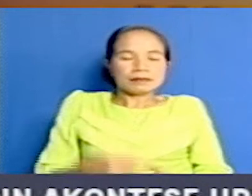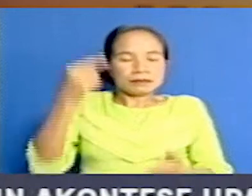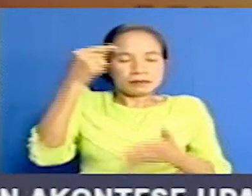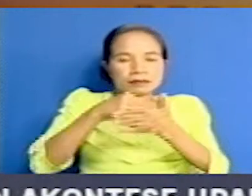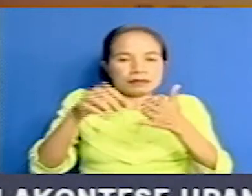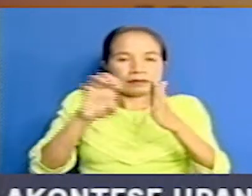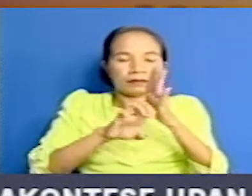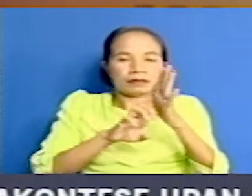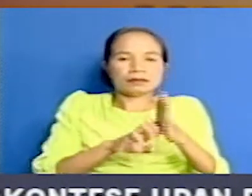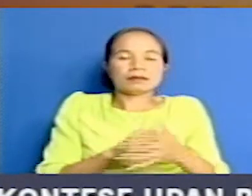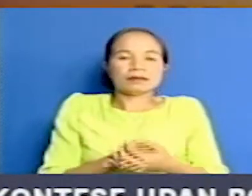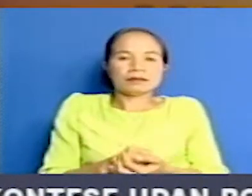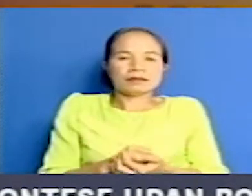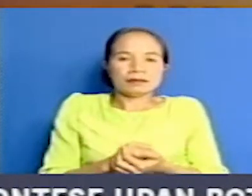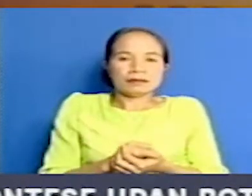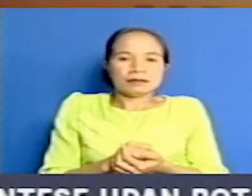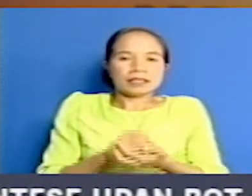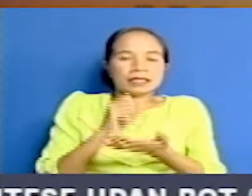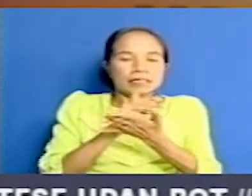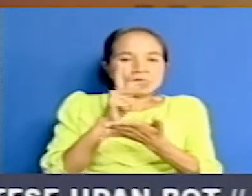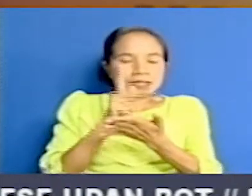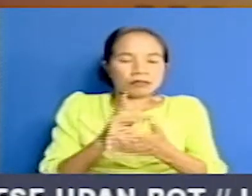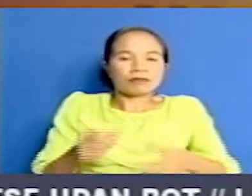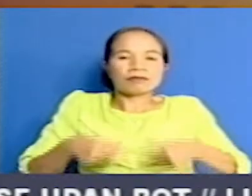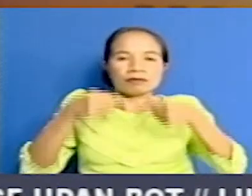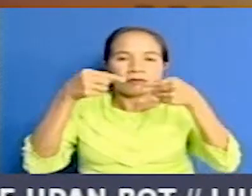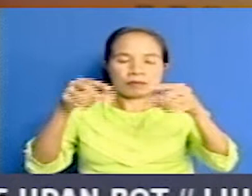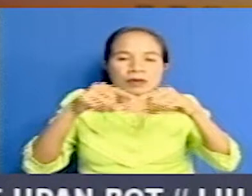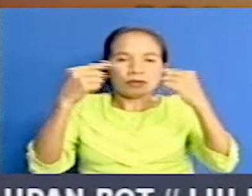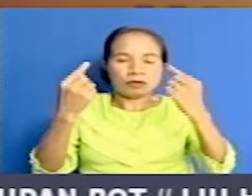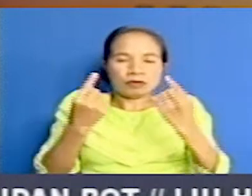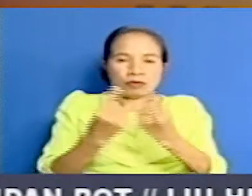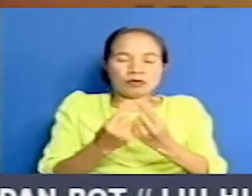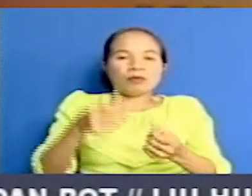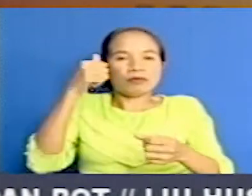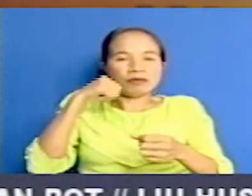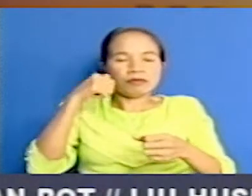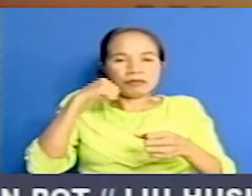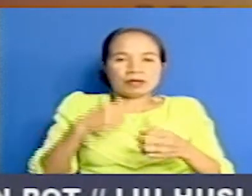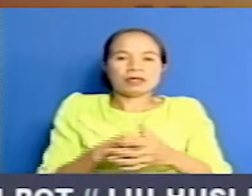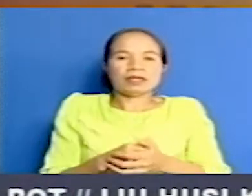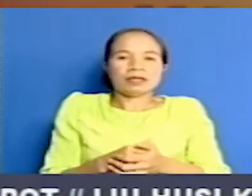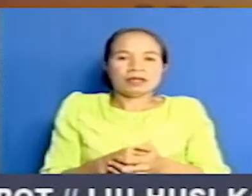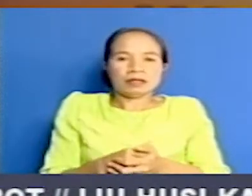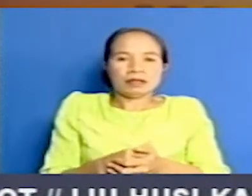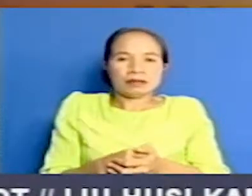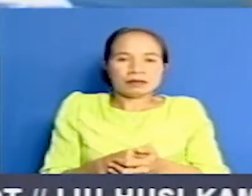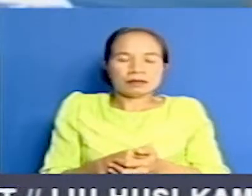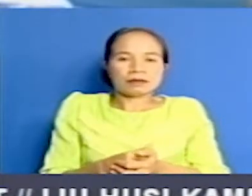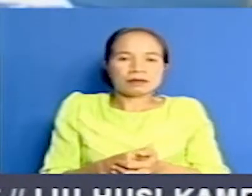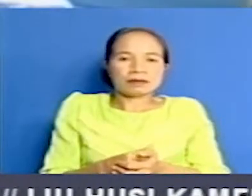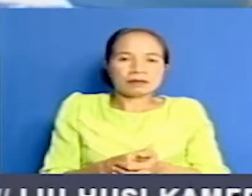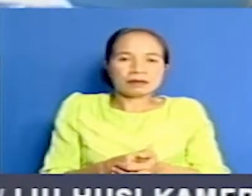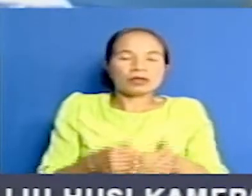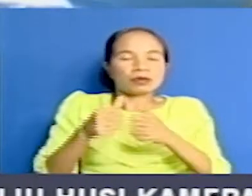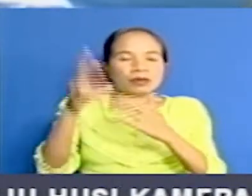Secretário de Estado de Comunicação Social atribui prêmio para Grupo Empoderamento Feto Potencial. É